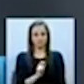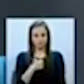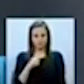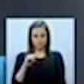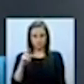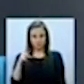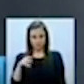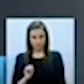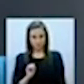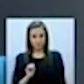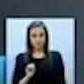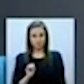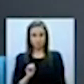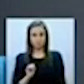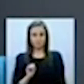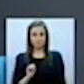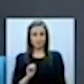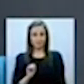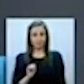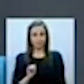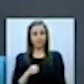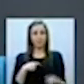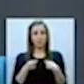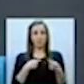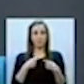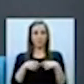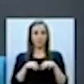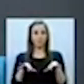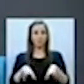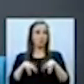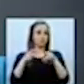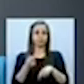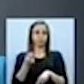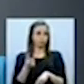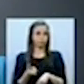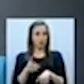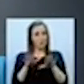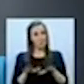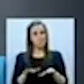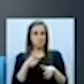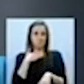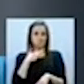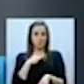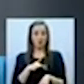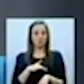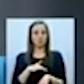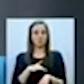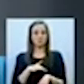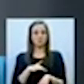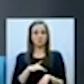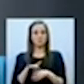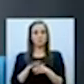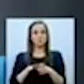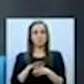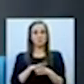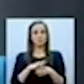que penetraram até uma determinada parte do mercado e não têm vindo a crescer. Estão praticamente estáveis. E no caso